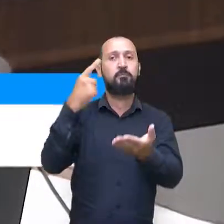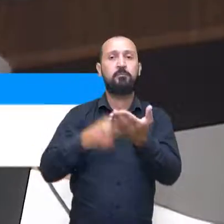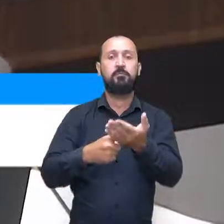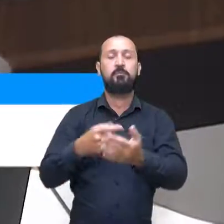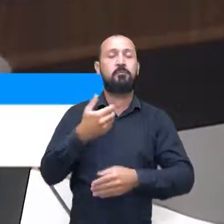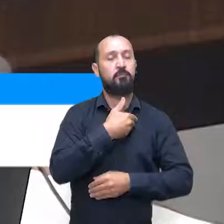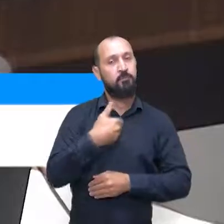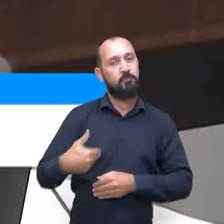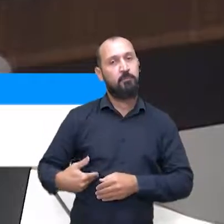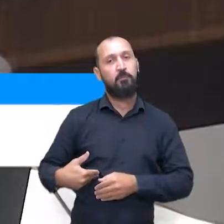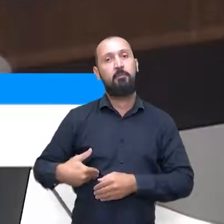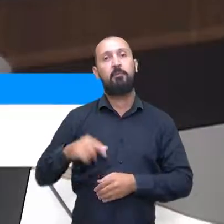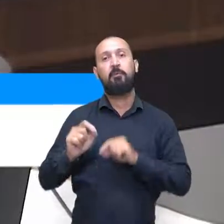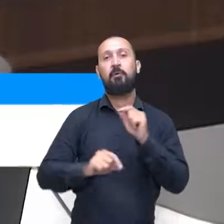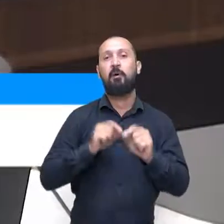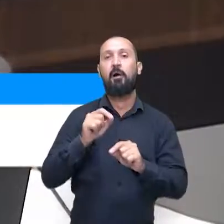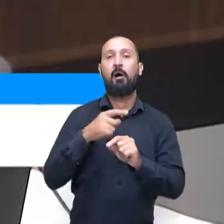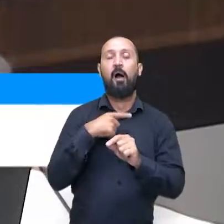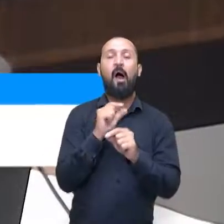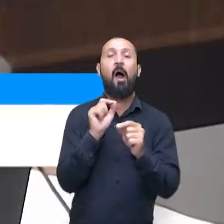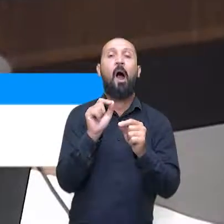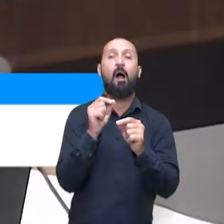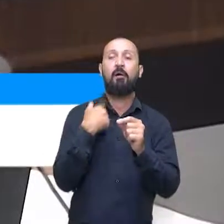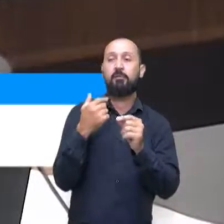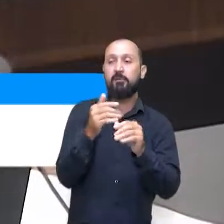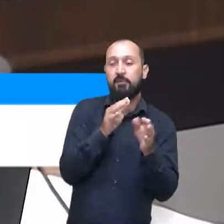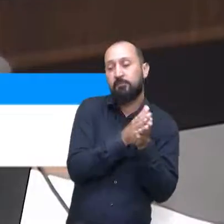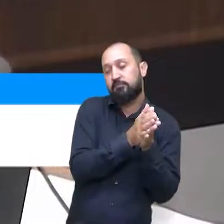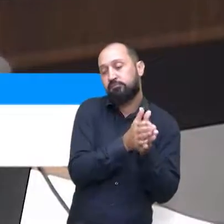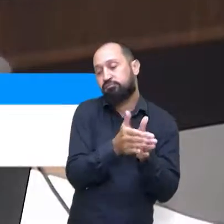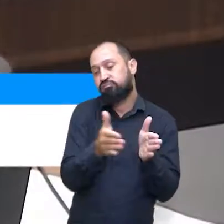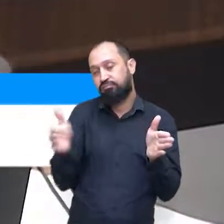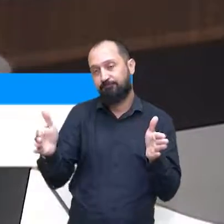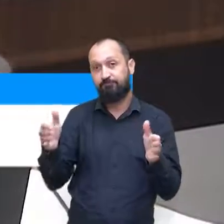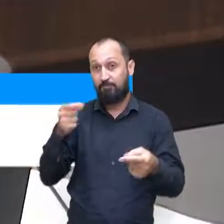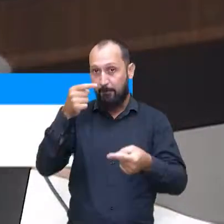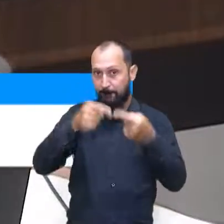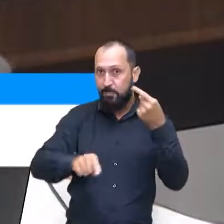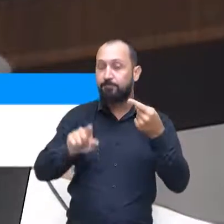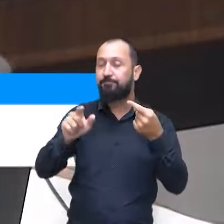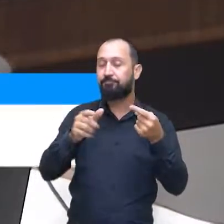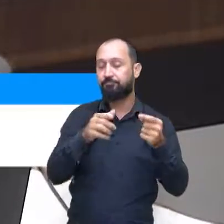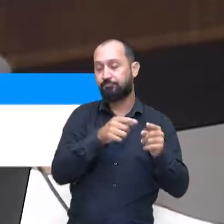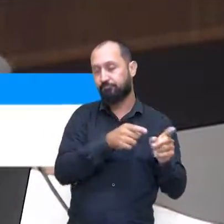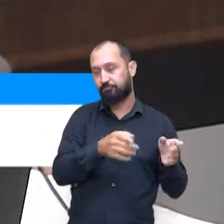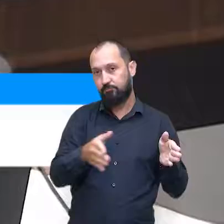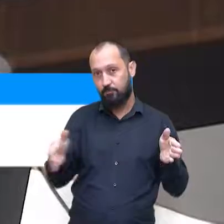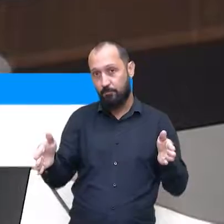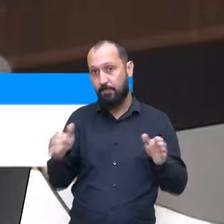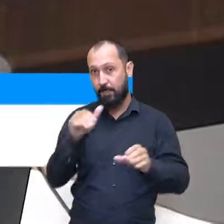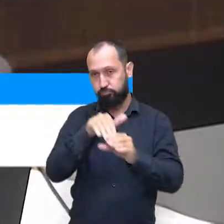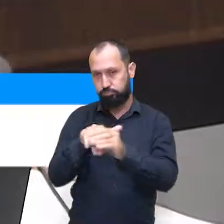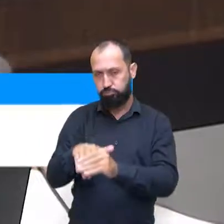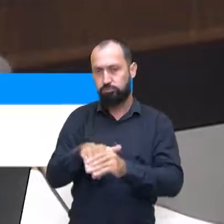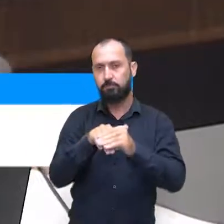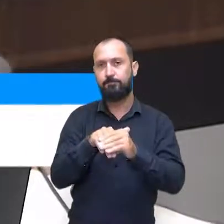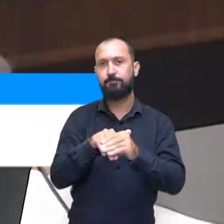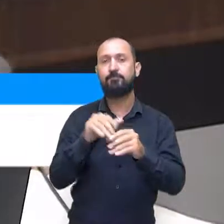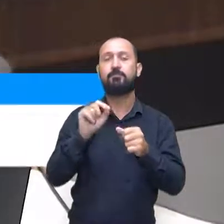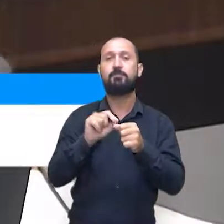um compromisso do governador de, acabado esse período de vedação, né, que é o período